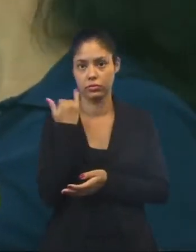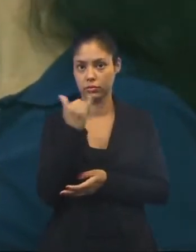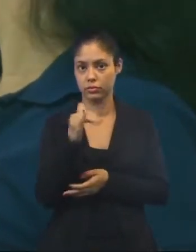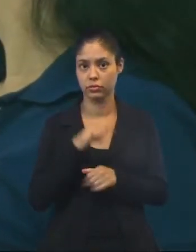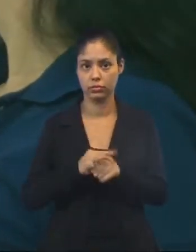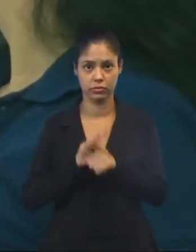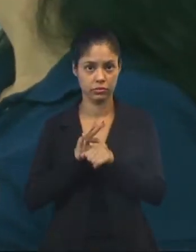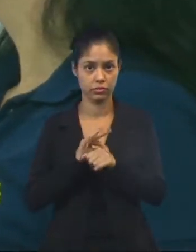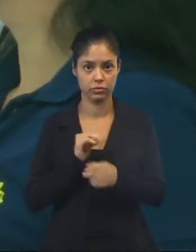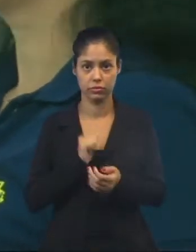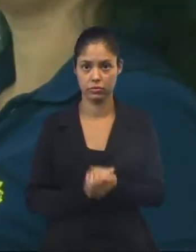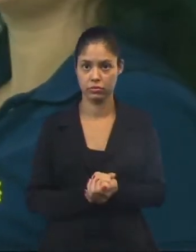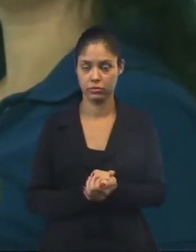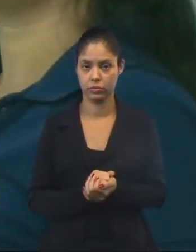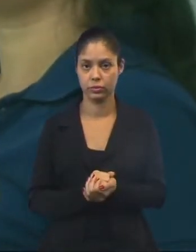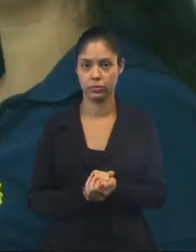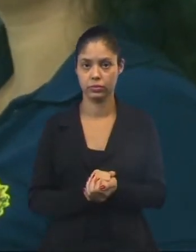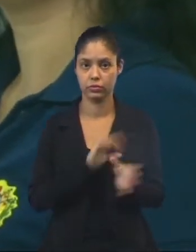da carne